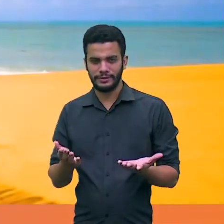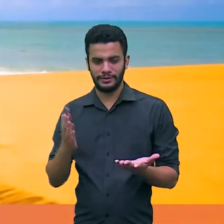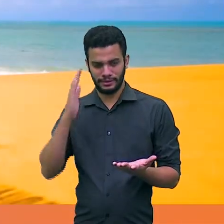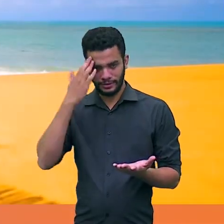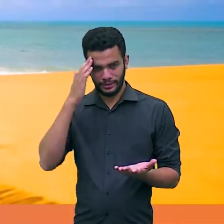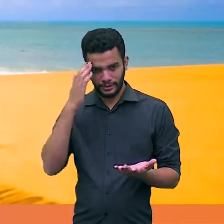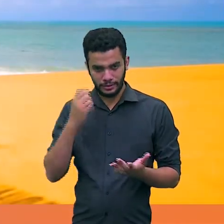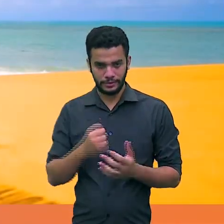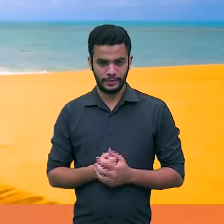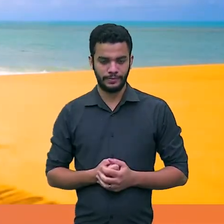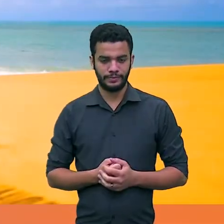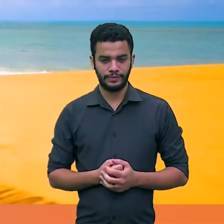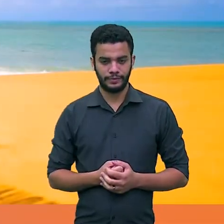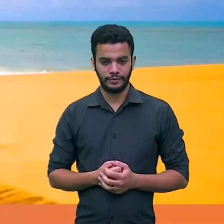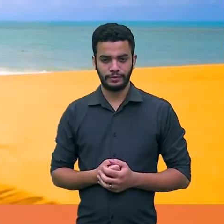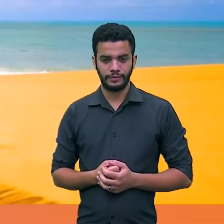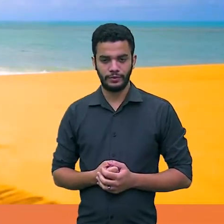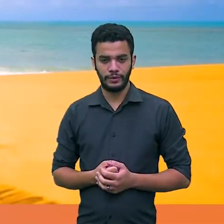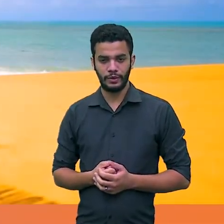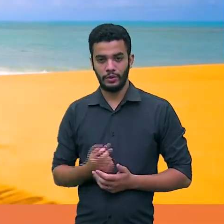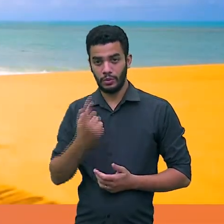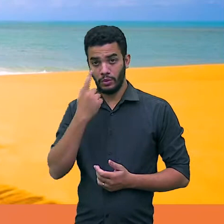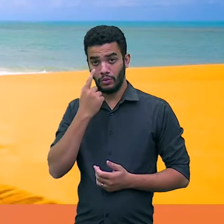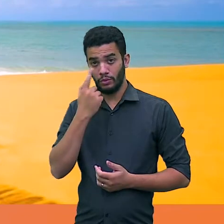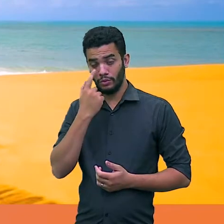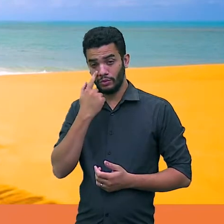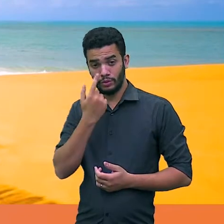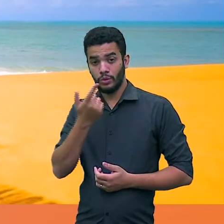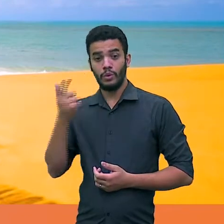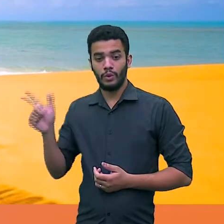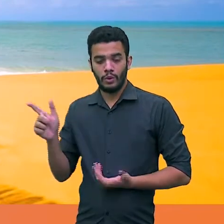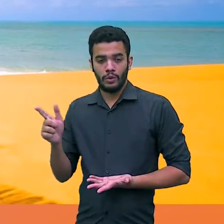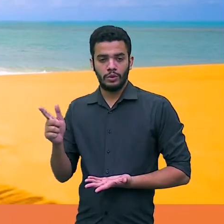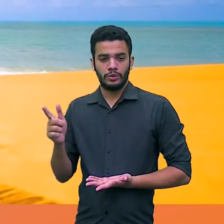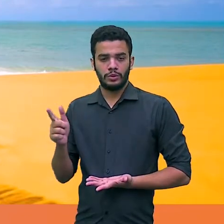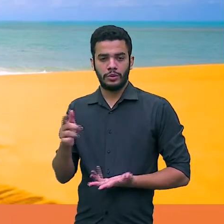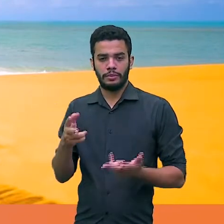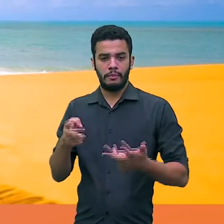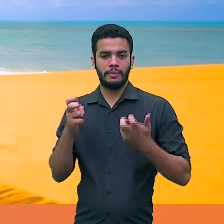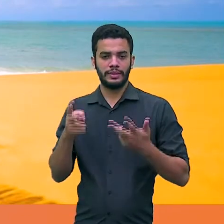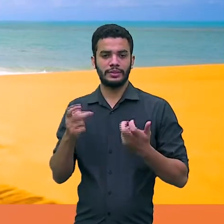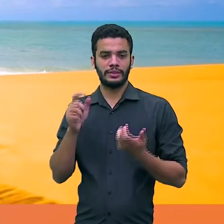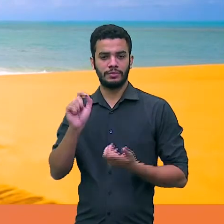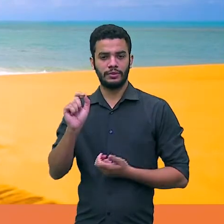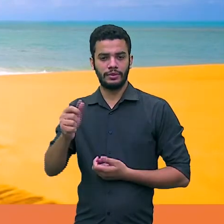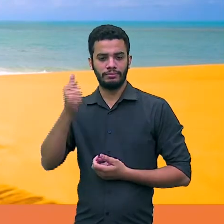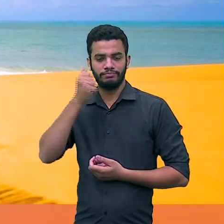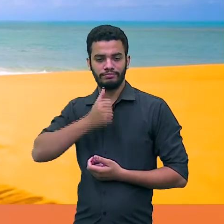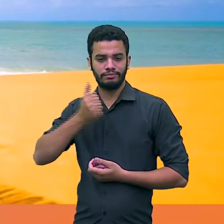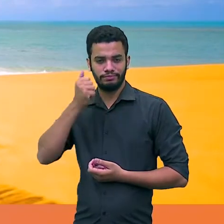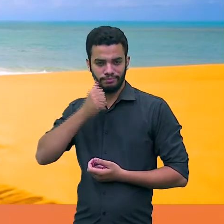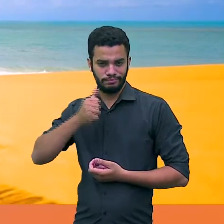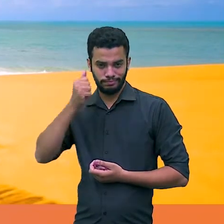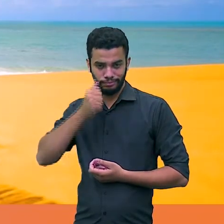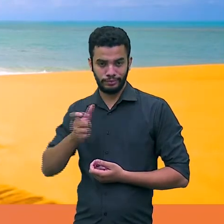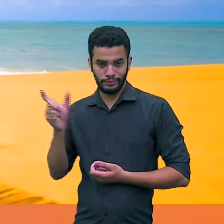entender? Vamos comigo, vamos aprender mais um pouquinho. Mais uma vez, temos o verbo no presente na